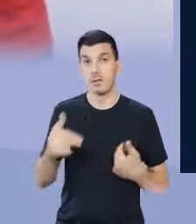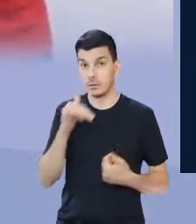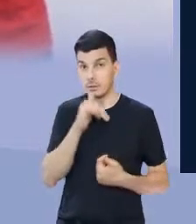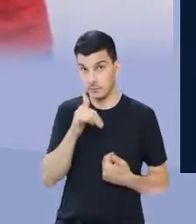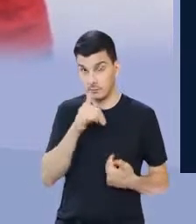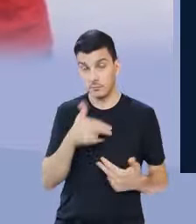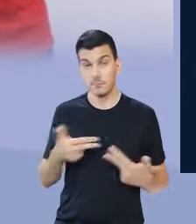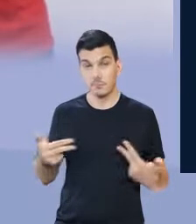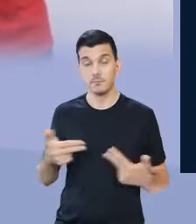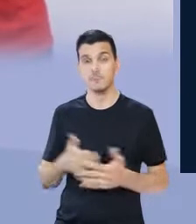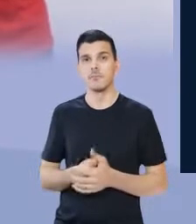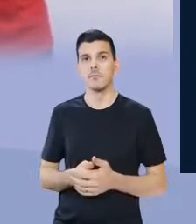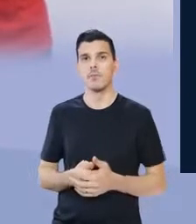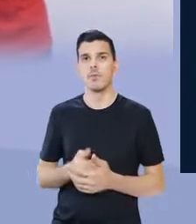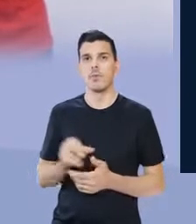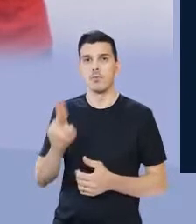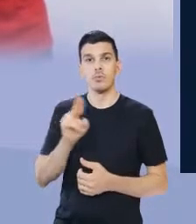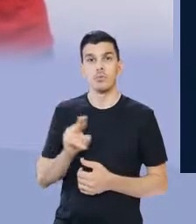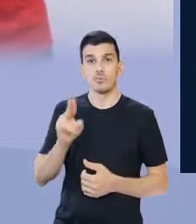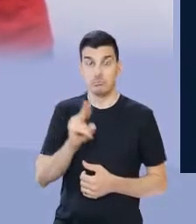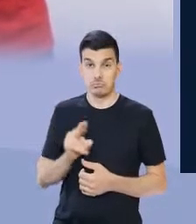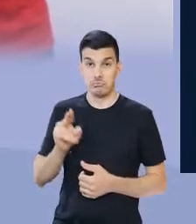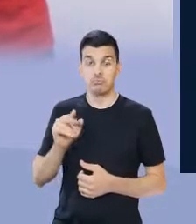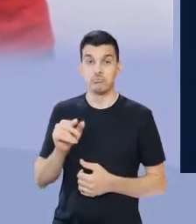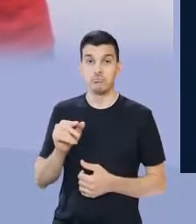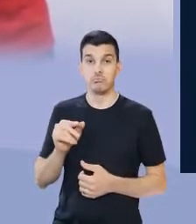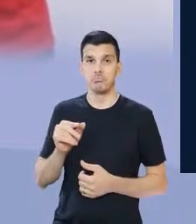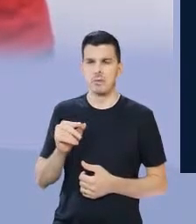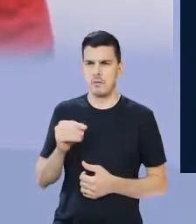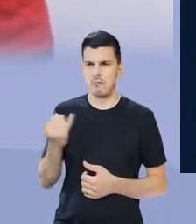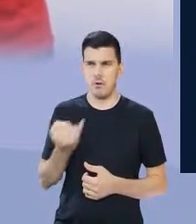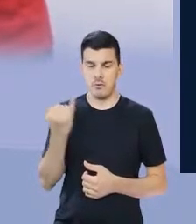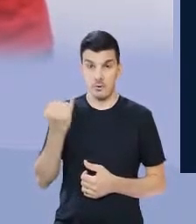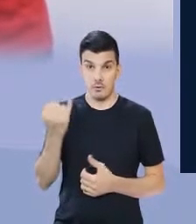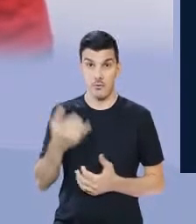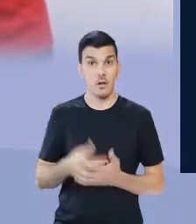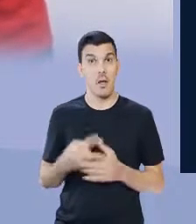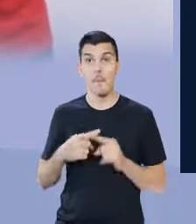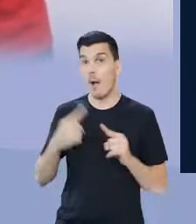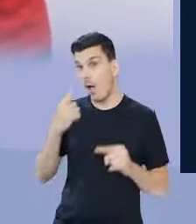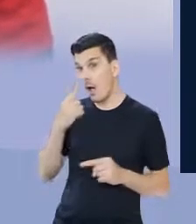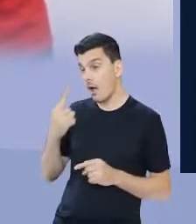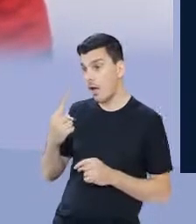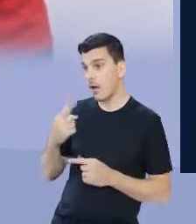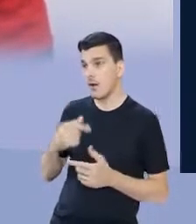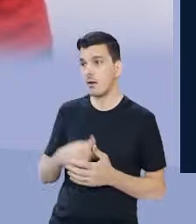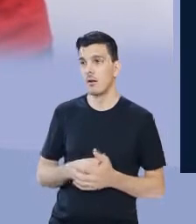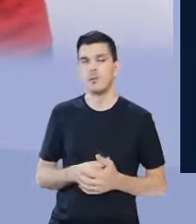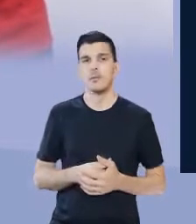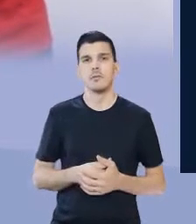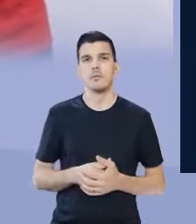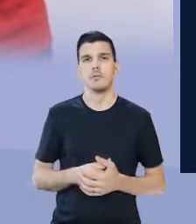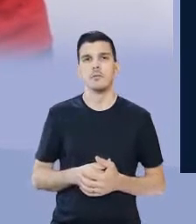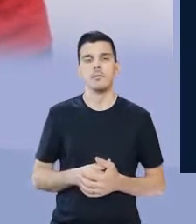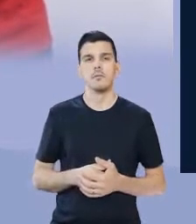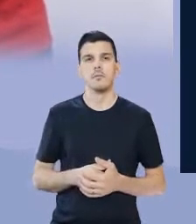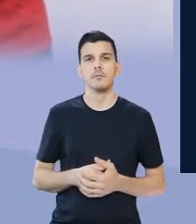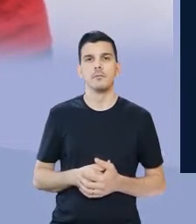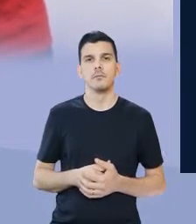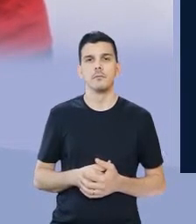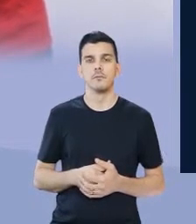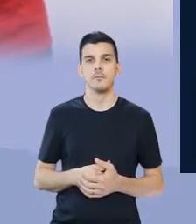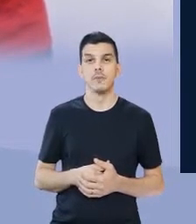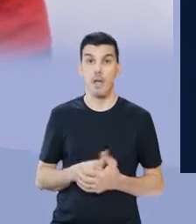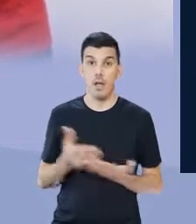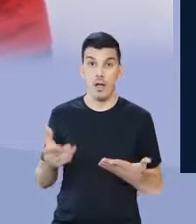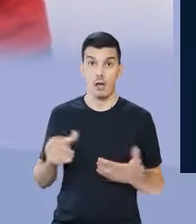de Milano é muito importante, mas olha ali, ó, is going to switch to English language. Então, a universidade